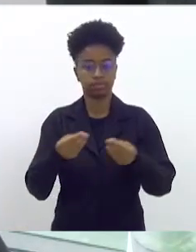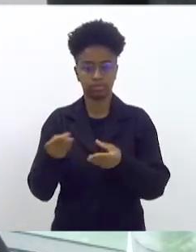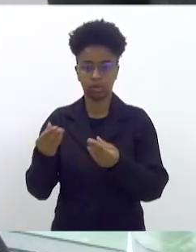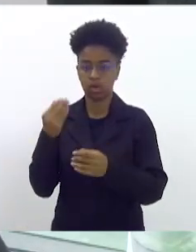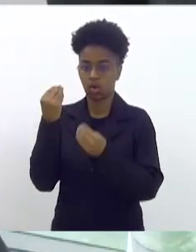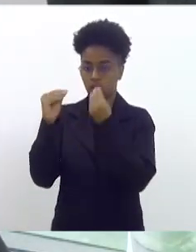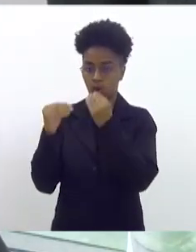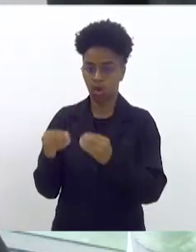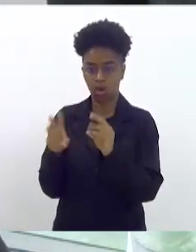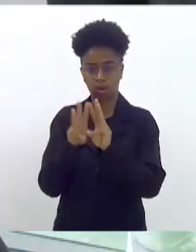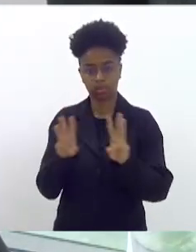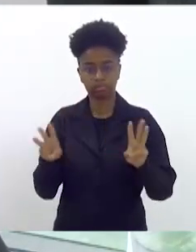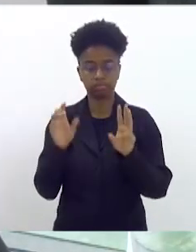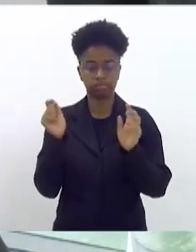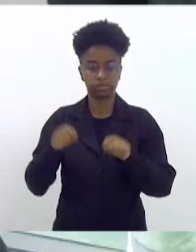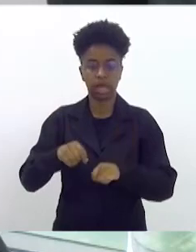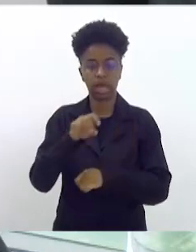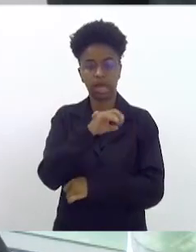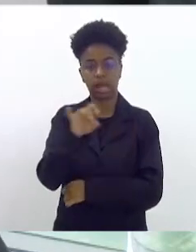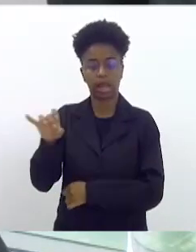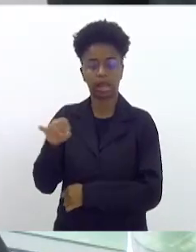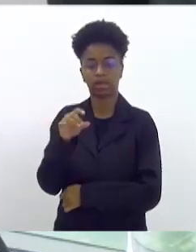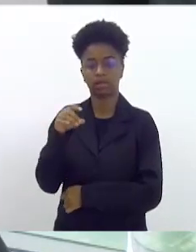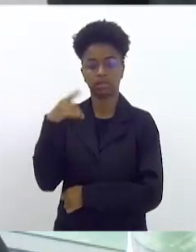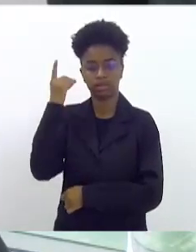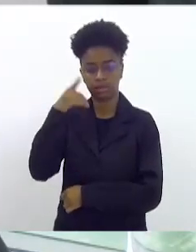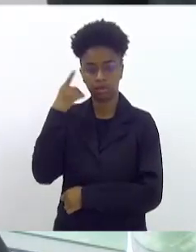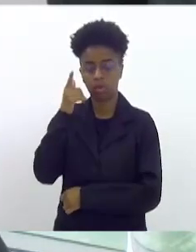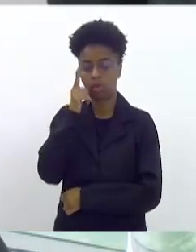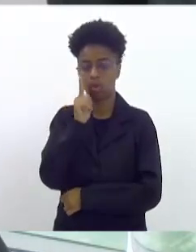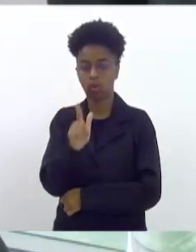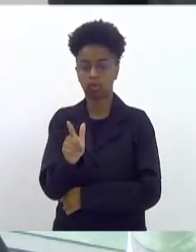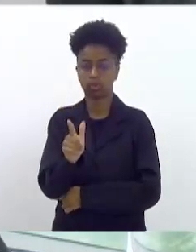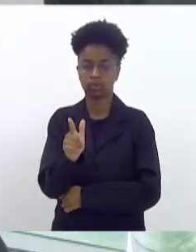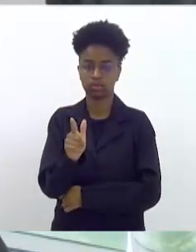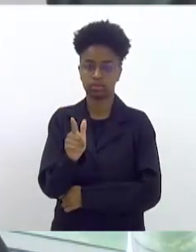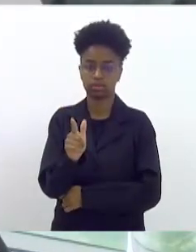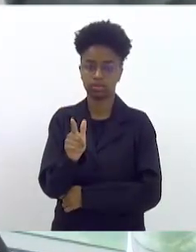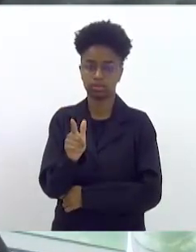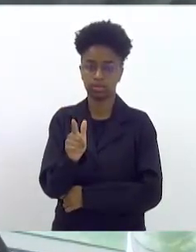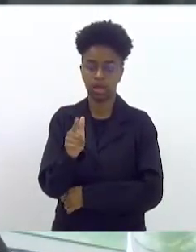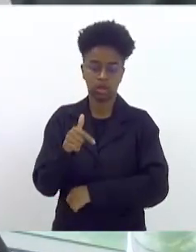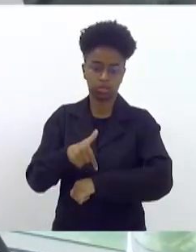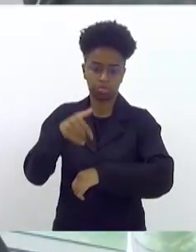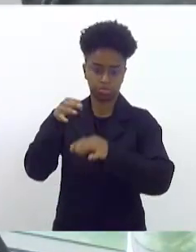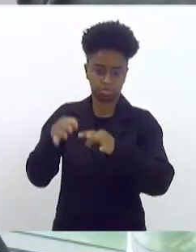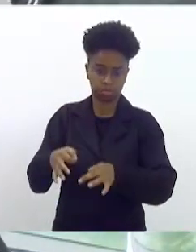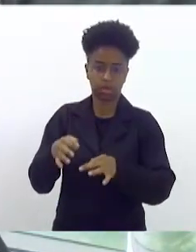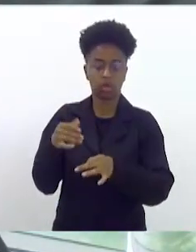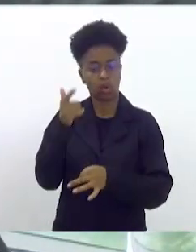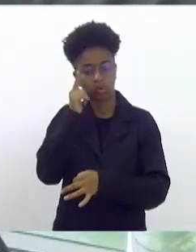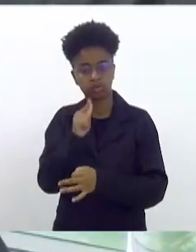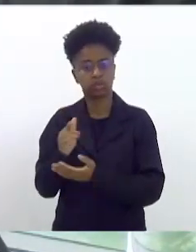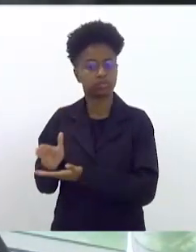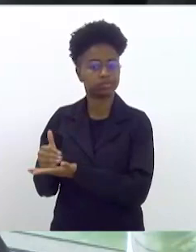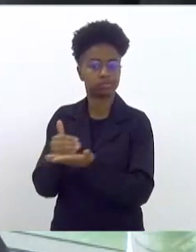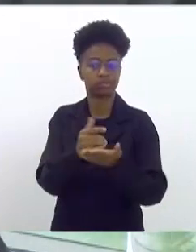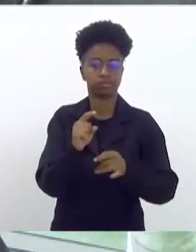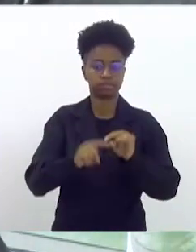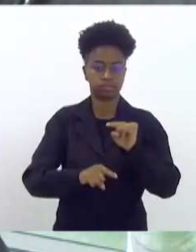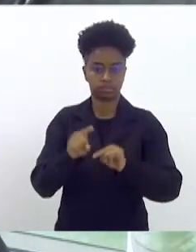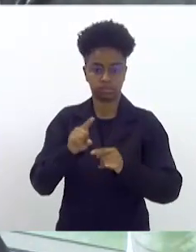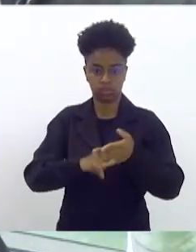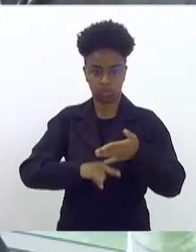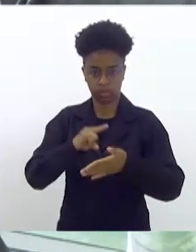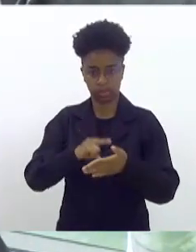rede para que cada deputado possa fazer, tenha em tempo real a coleta dos documentos. Então, queria colocar,